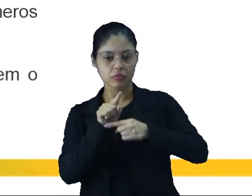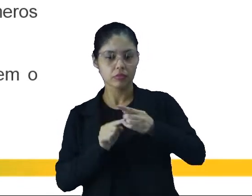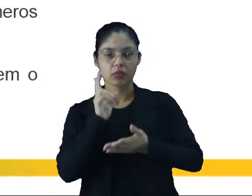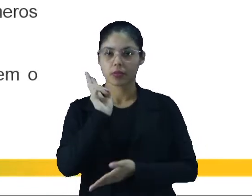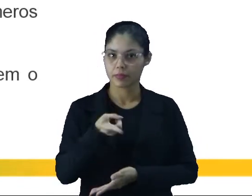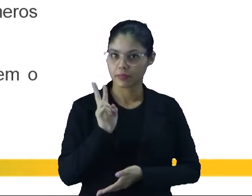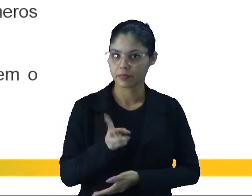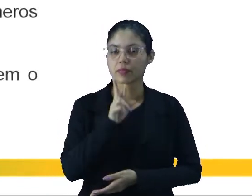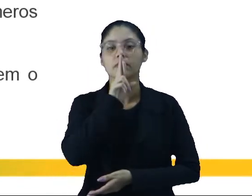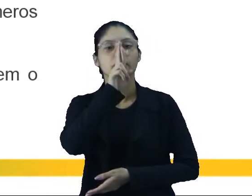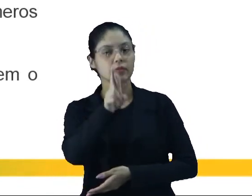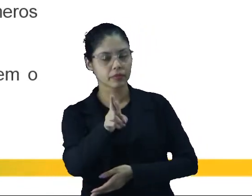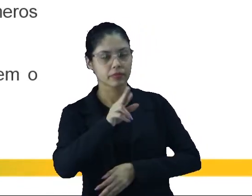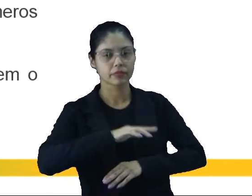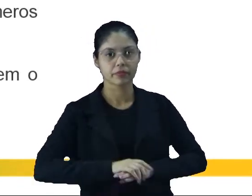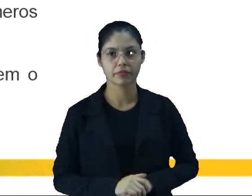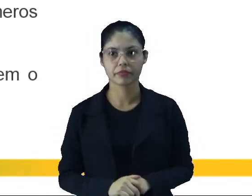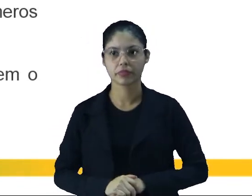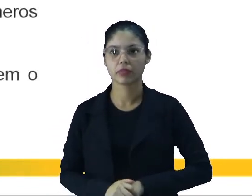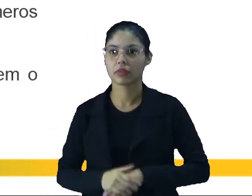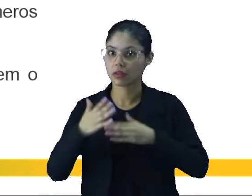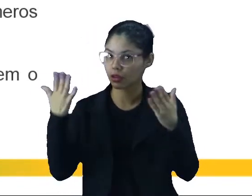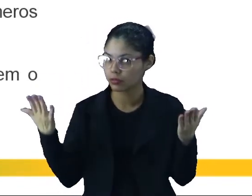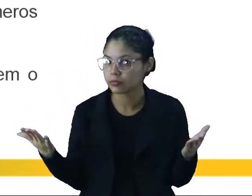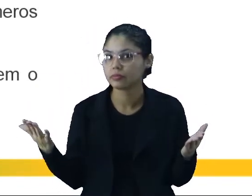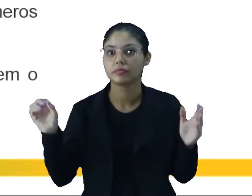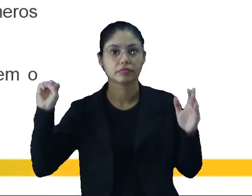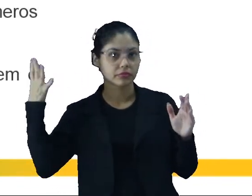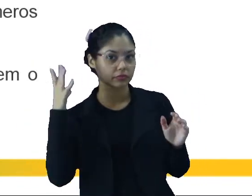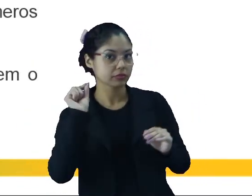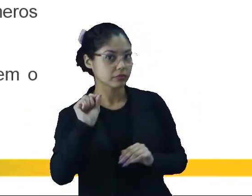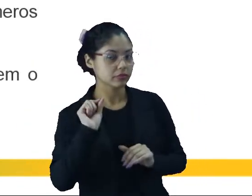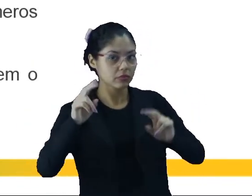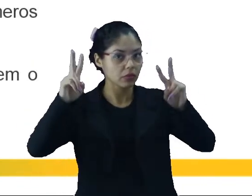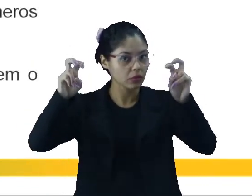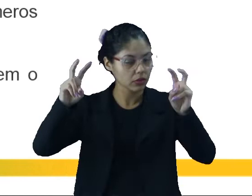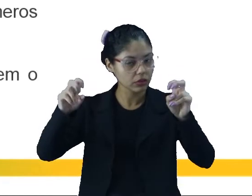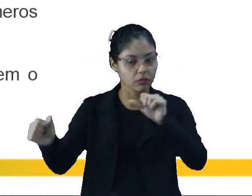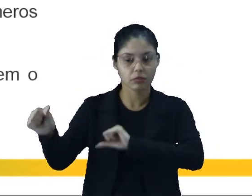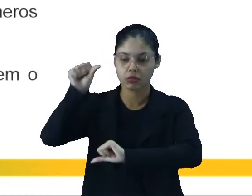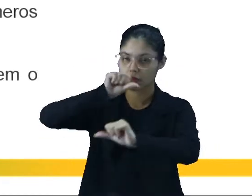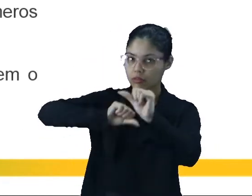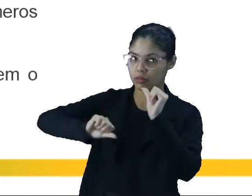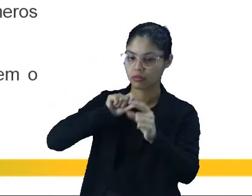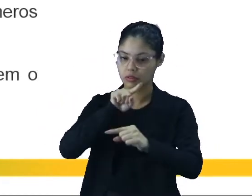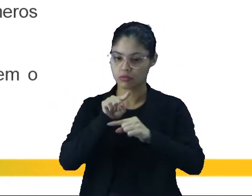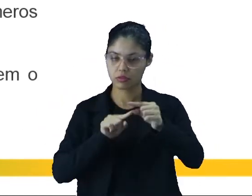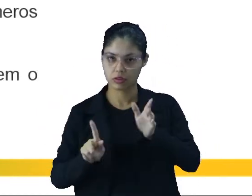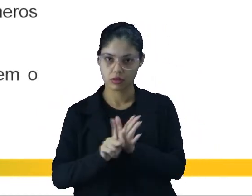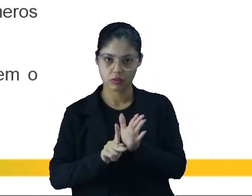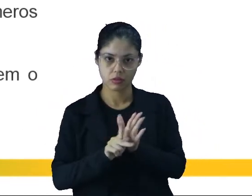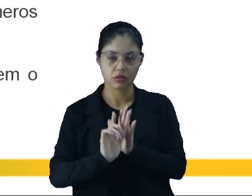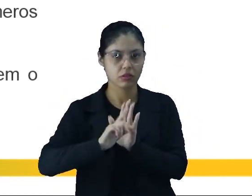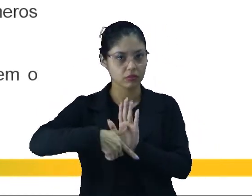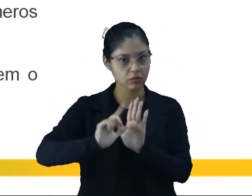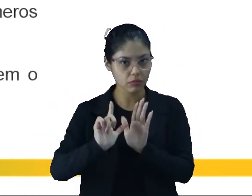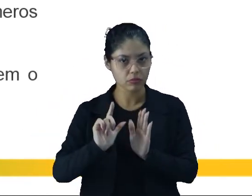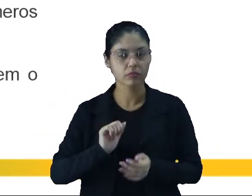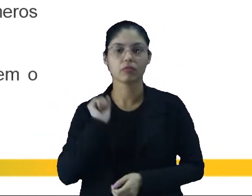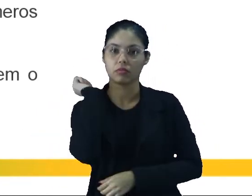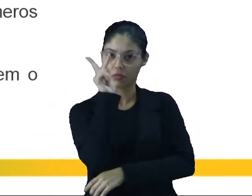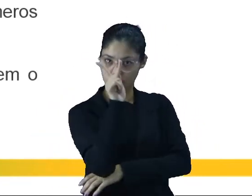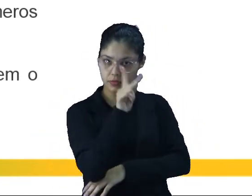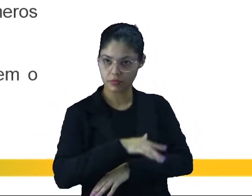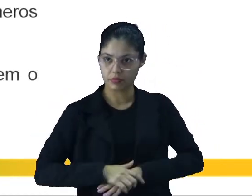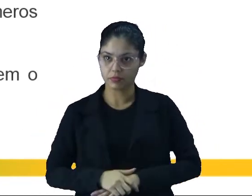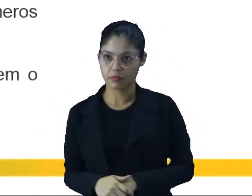divisão sempre vai dar o mesmo resultado, desde que você pegue o termo posterior dividido pelo termo anterior.